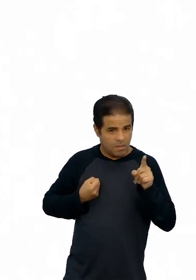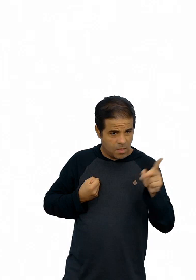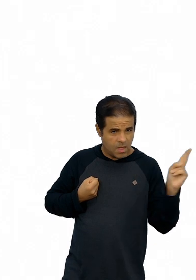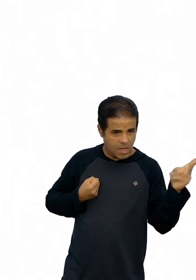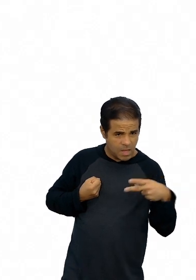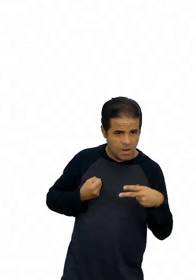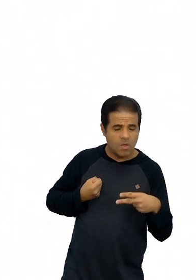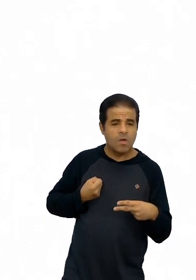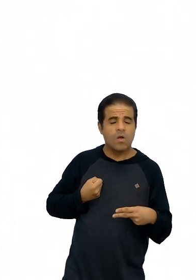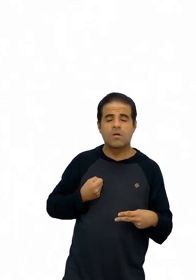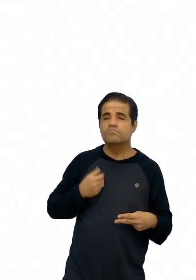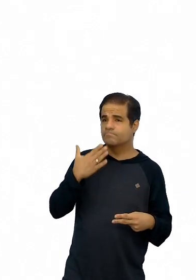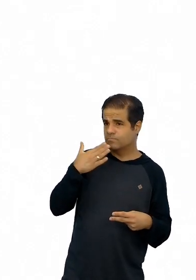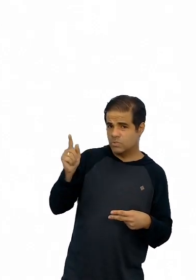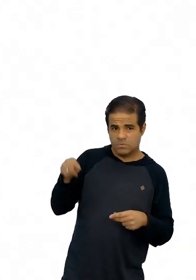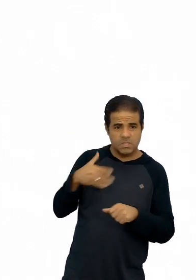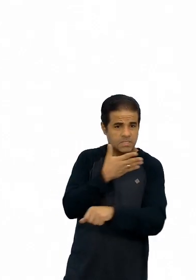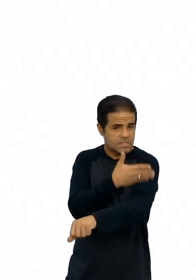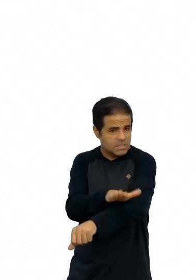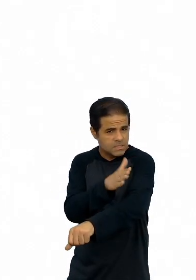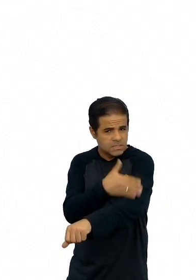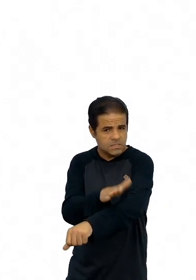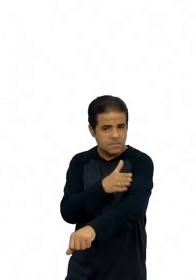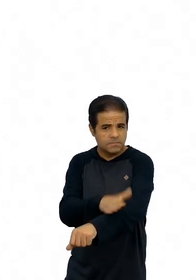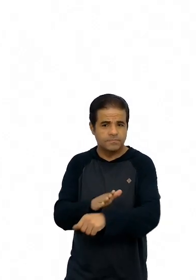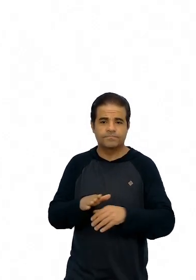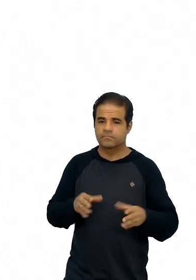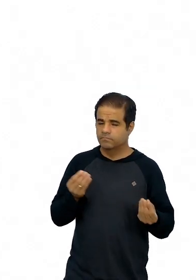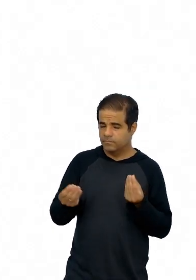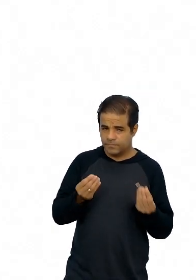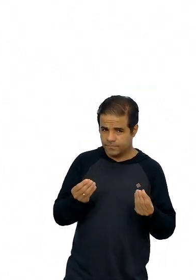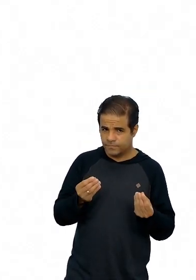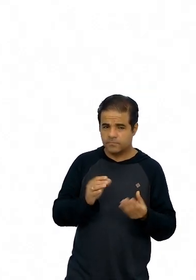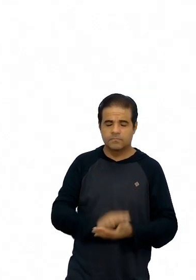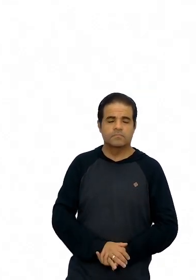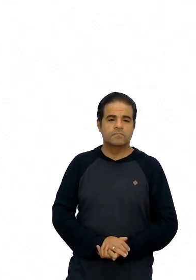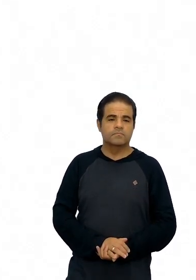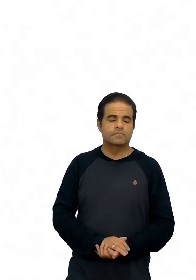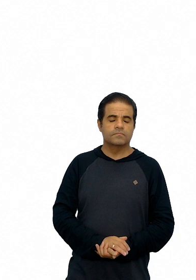relógio com aquilo que é pedido no exercício, tá?